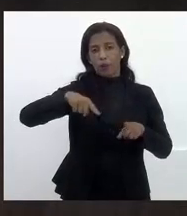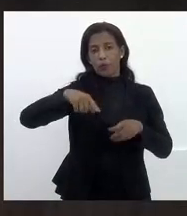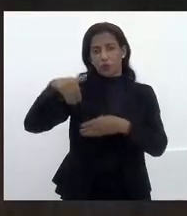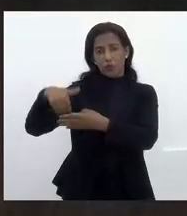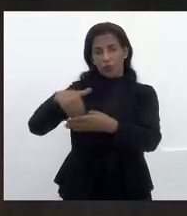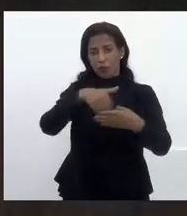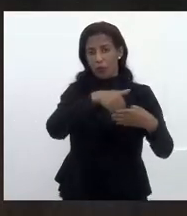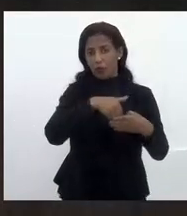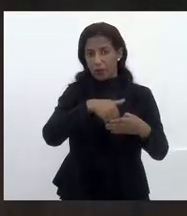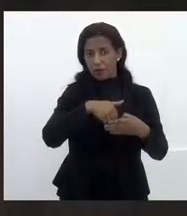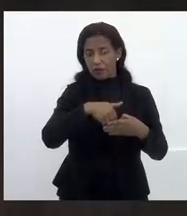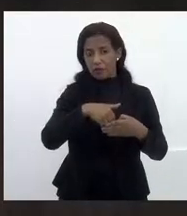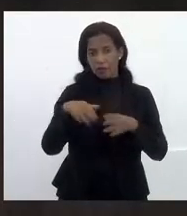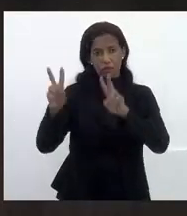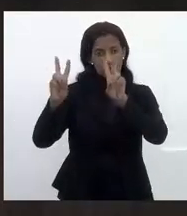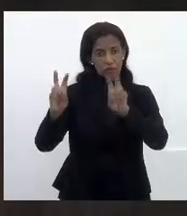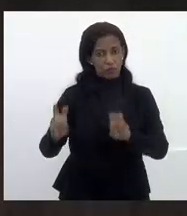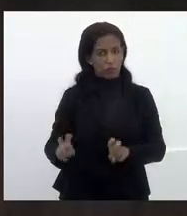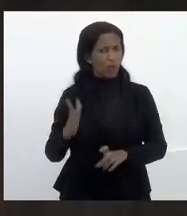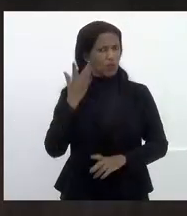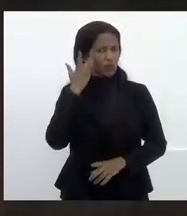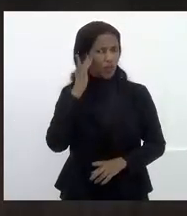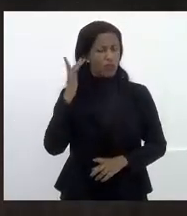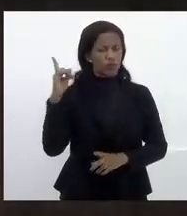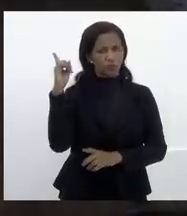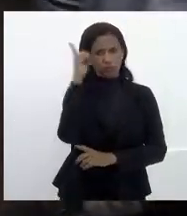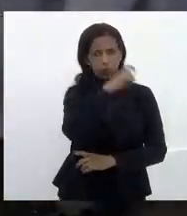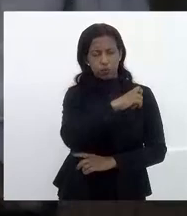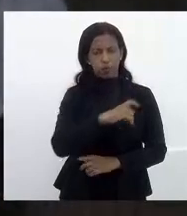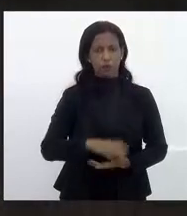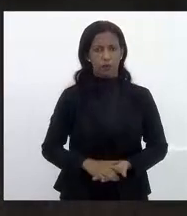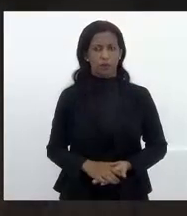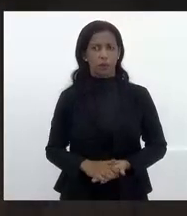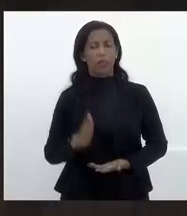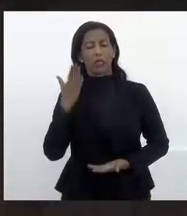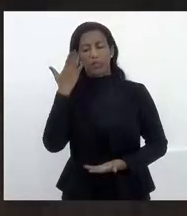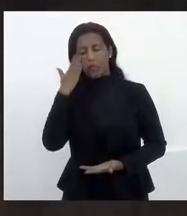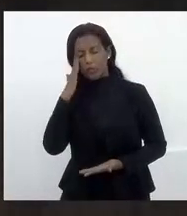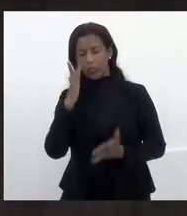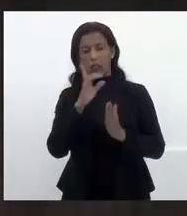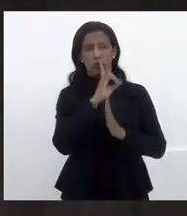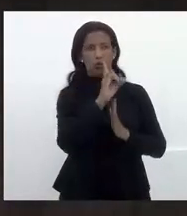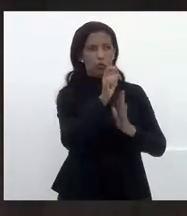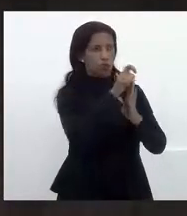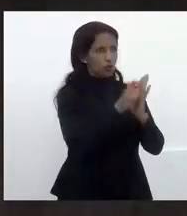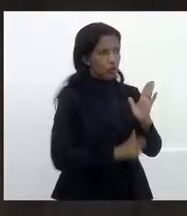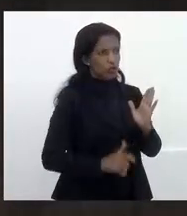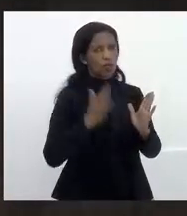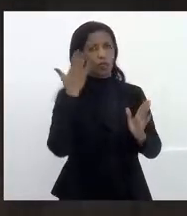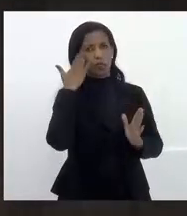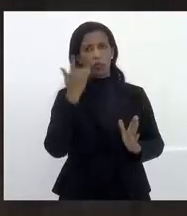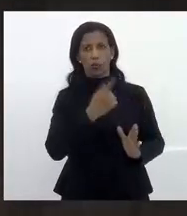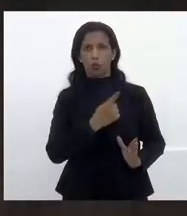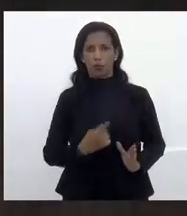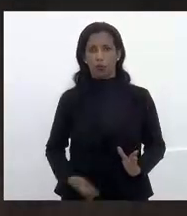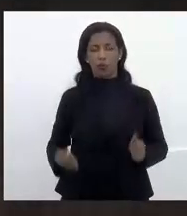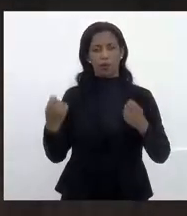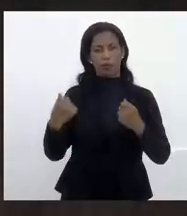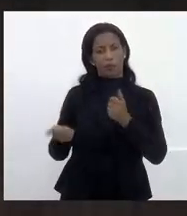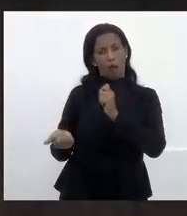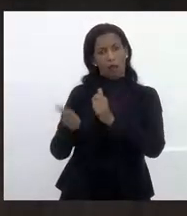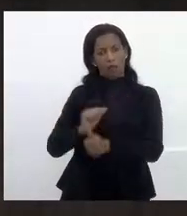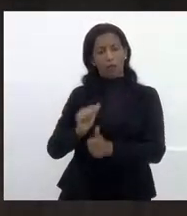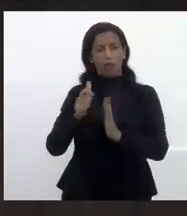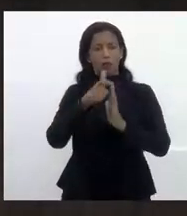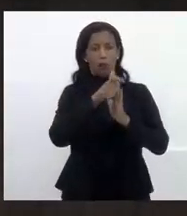votação das matérias prima é muito complicado entendo calendário entendo que o governo precisa se